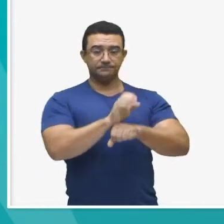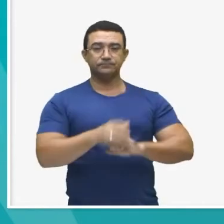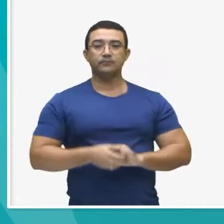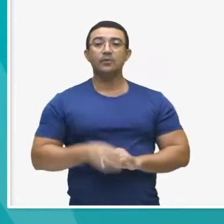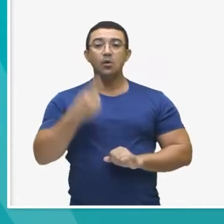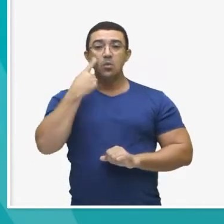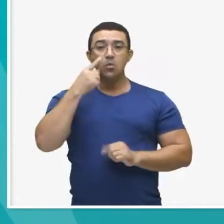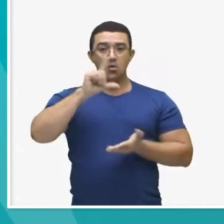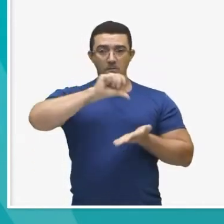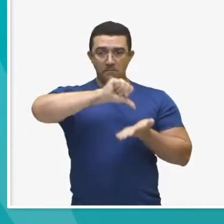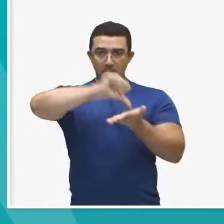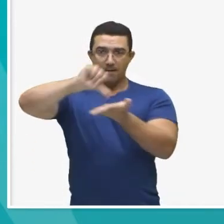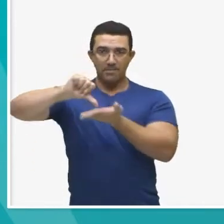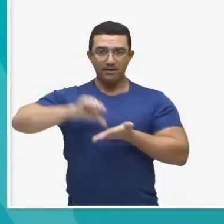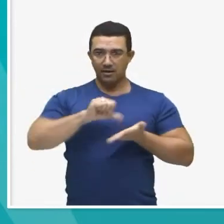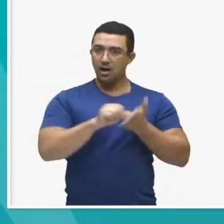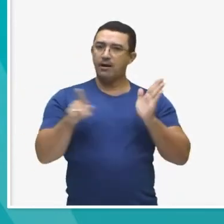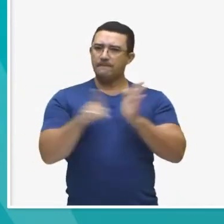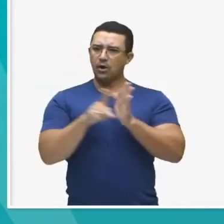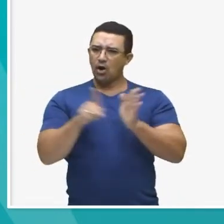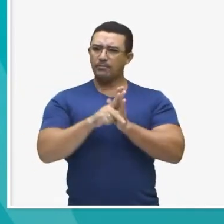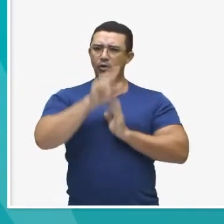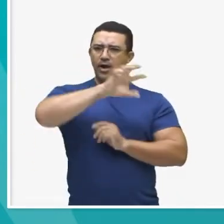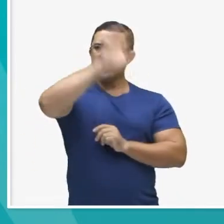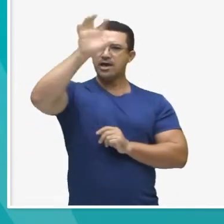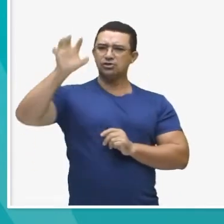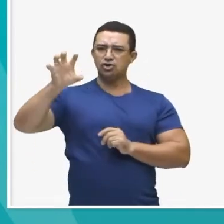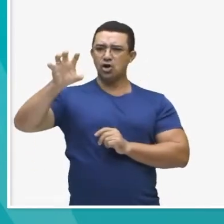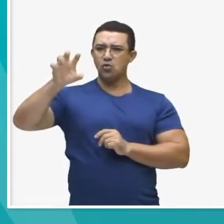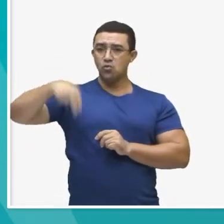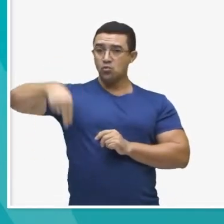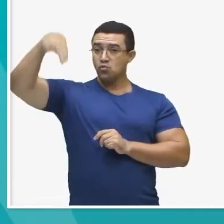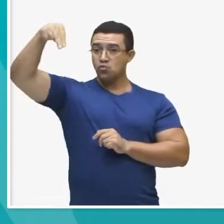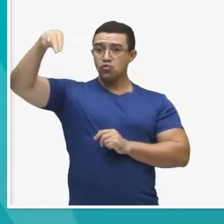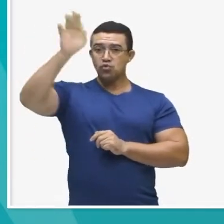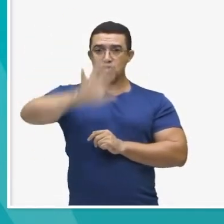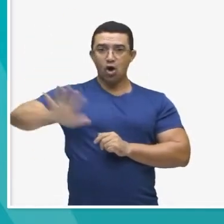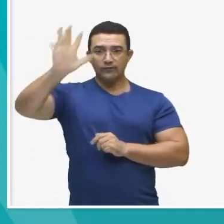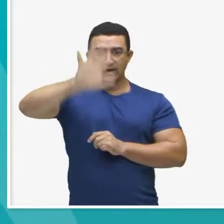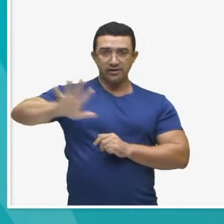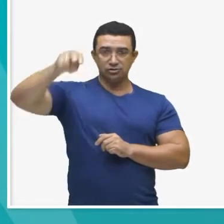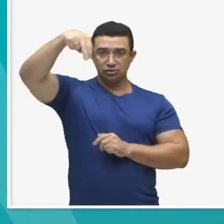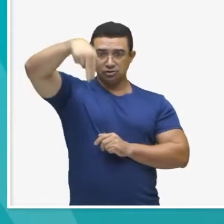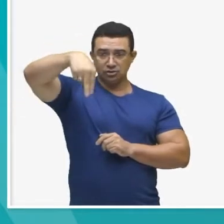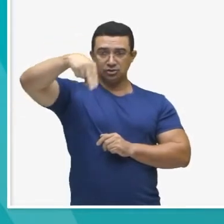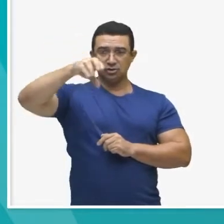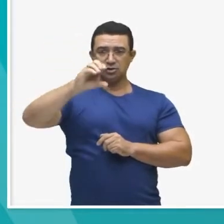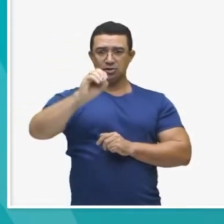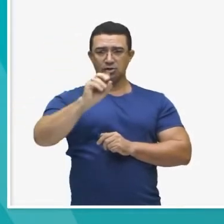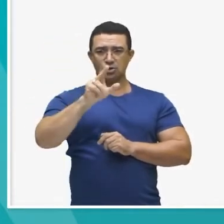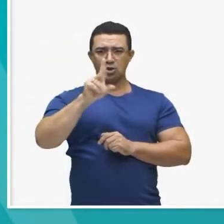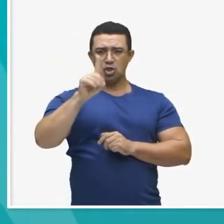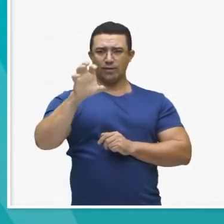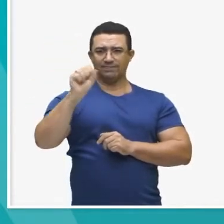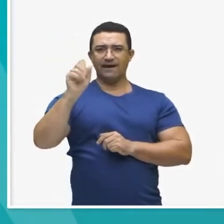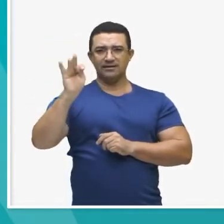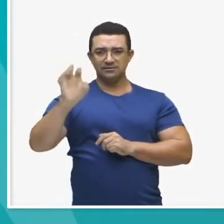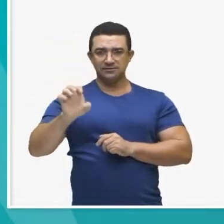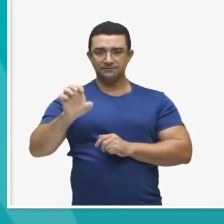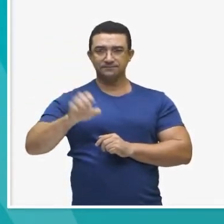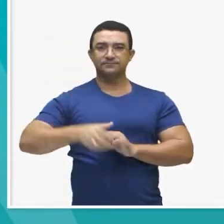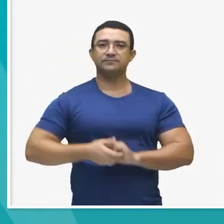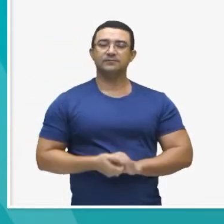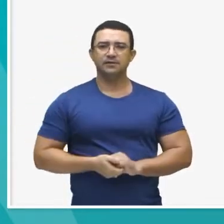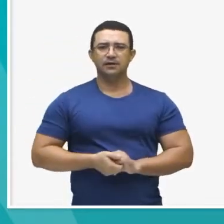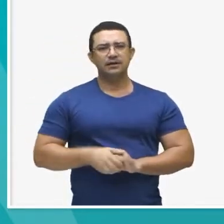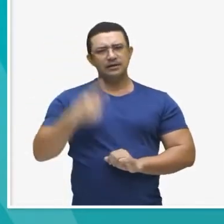região nordestina. E normalmente, quando a gente fala em Nordeste, a gente já pensa nisso aqui. Sertão. A gente acha que só